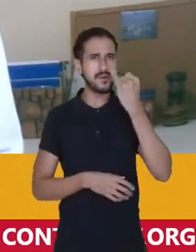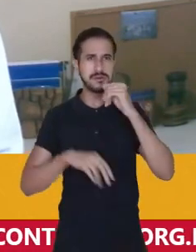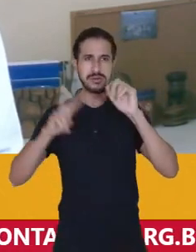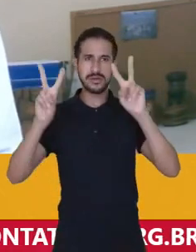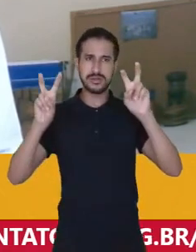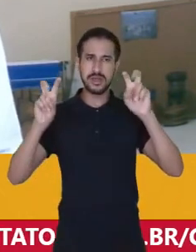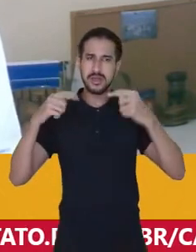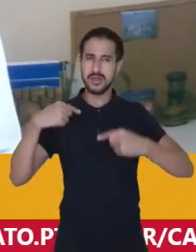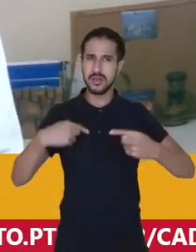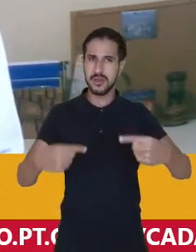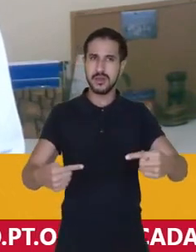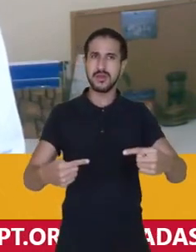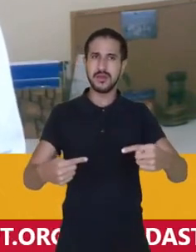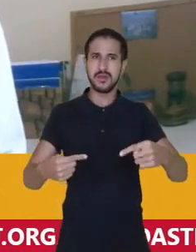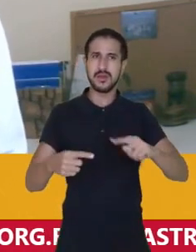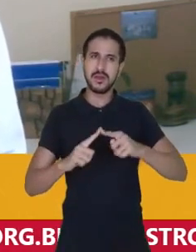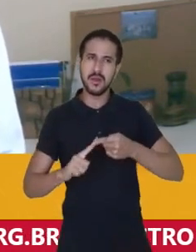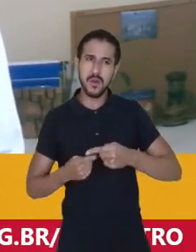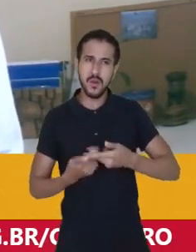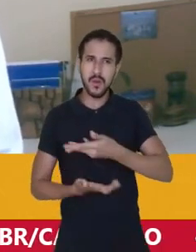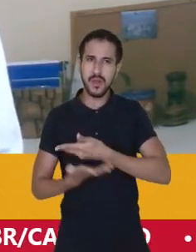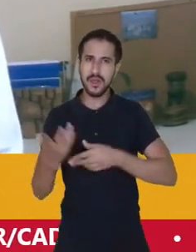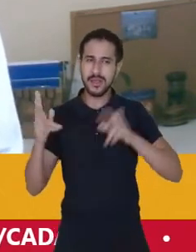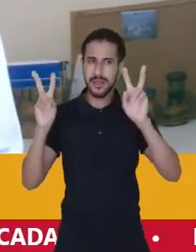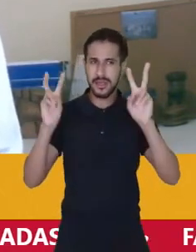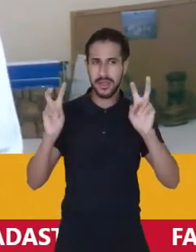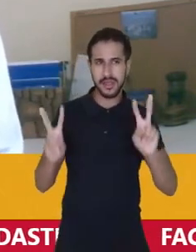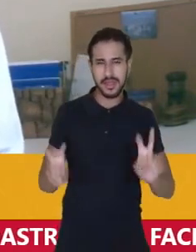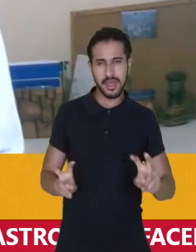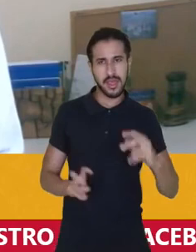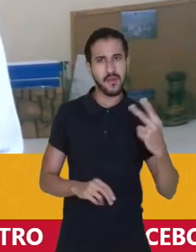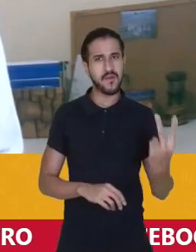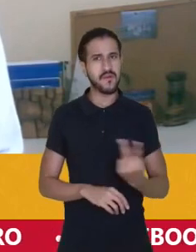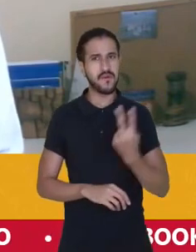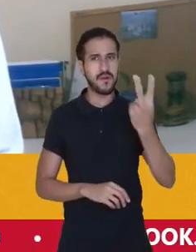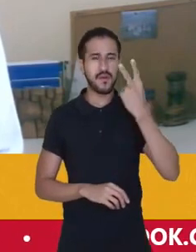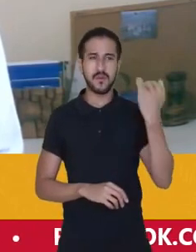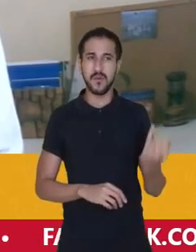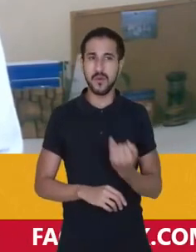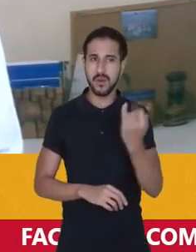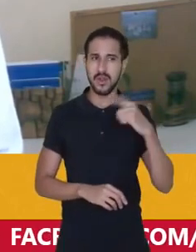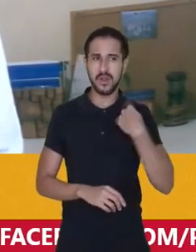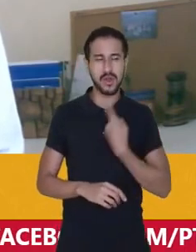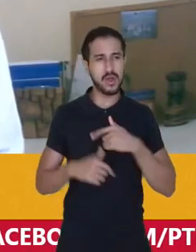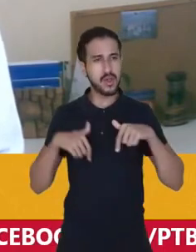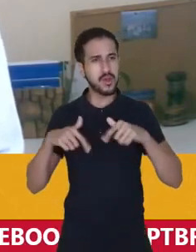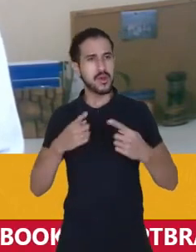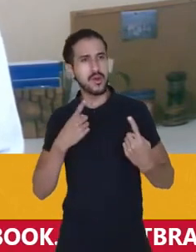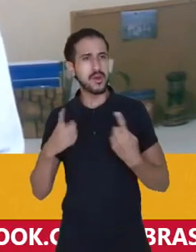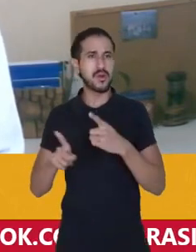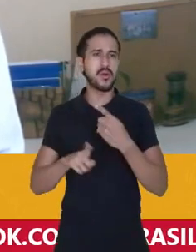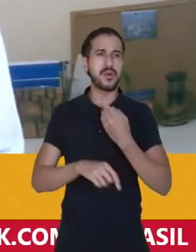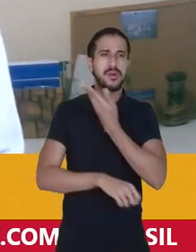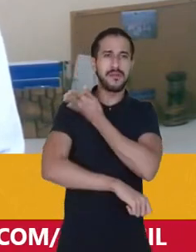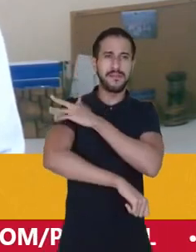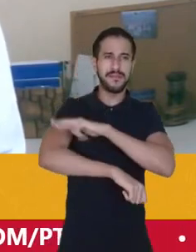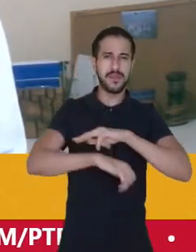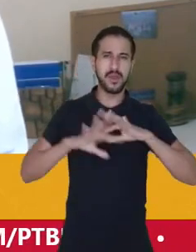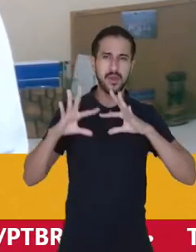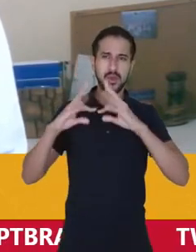temática, sobre articulações de temáticas que são tão caras e importantes para a nossa luta antirracismo. Ter essas